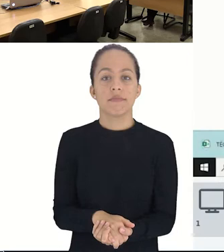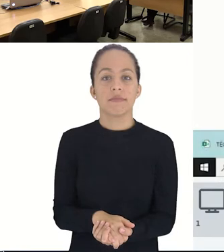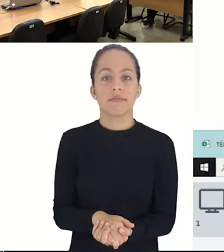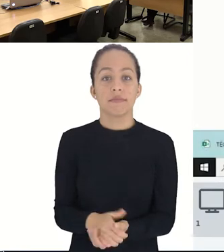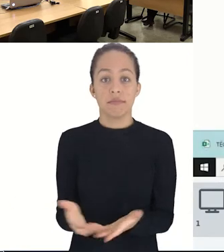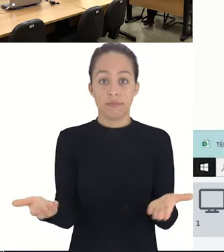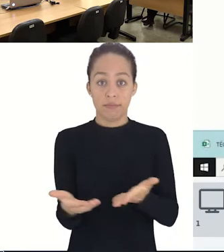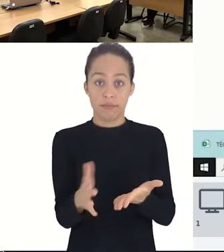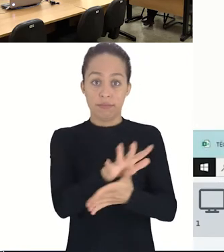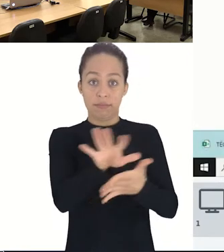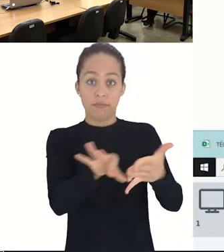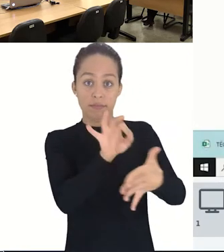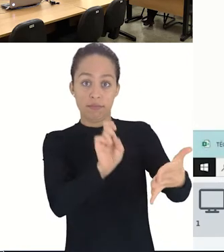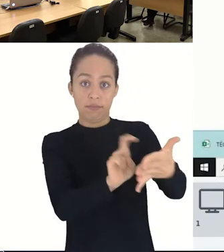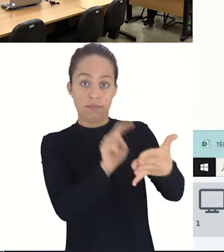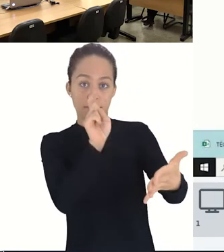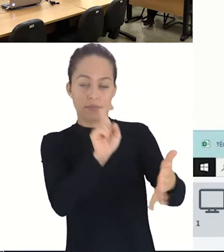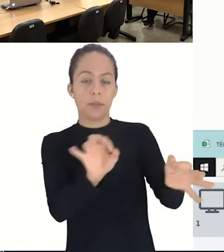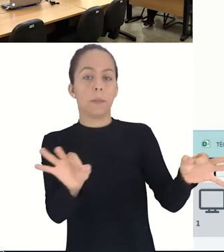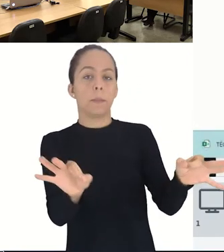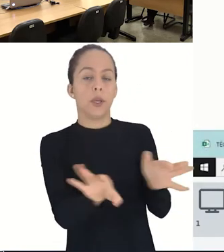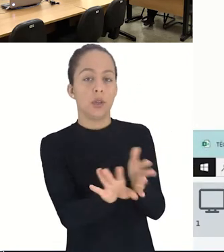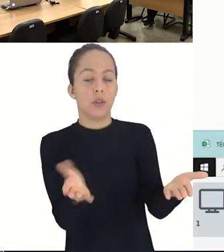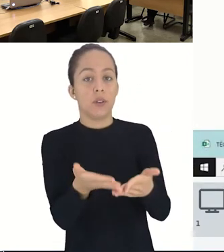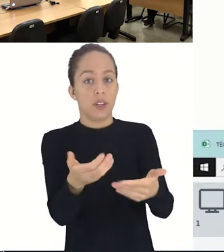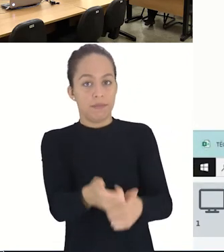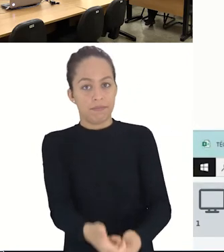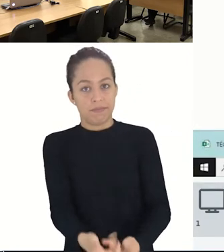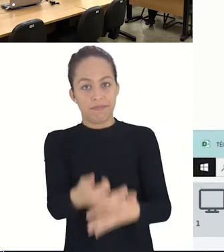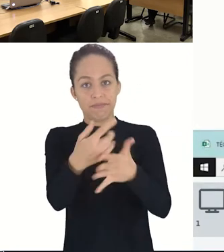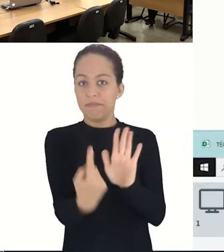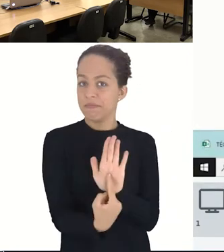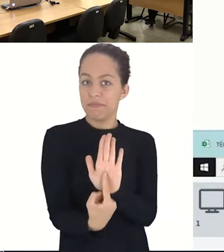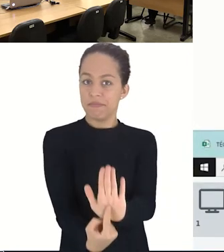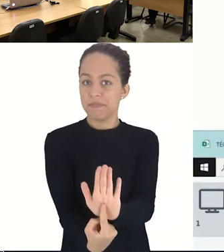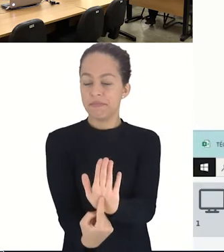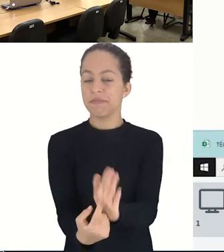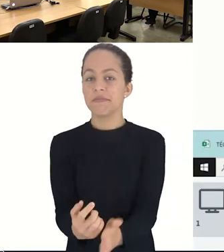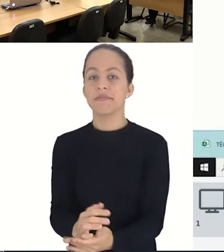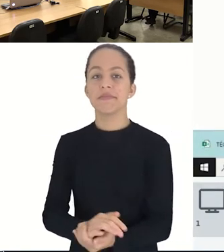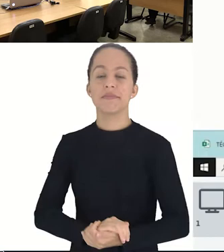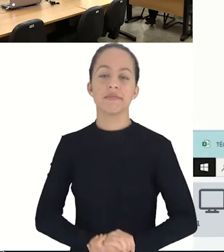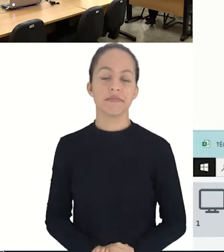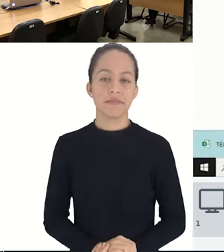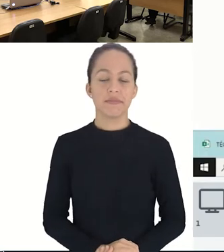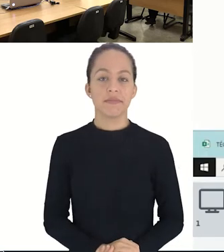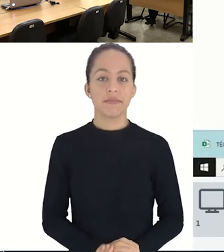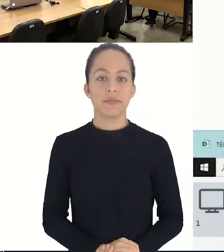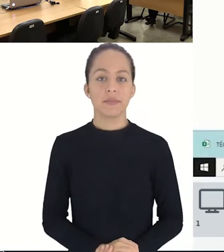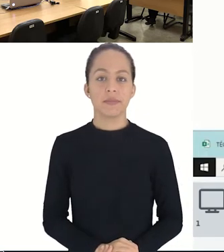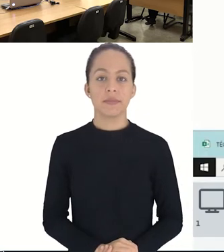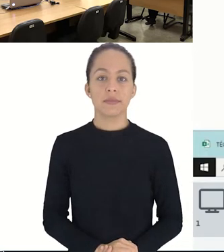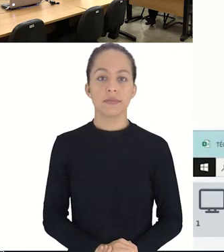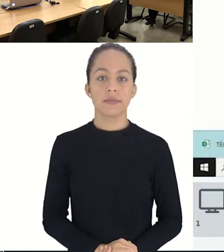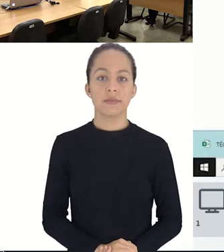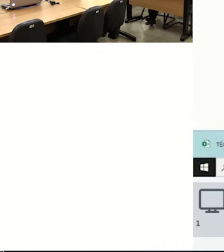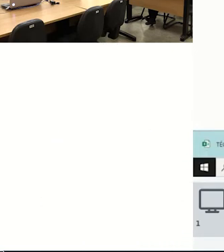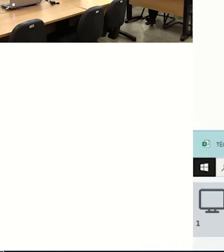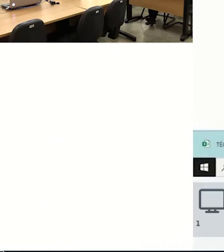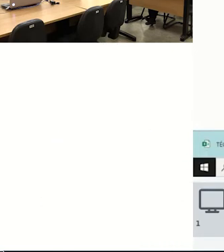Vamos realizar o sorteio. Pronto, sorteio realizado. Vamos passar a tela até o final da lista.